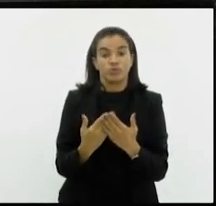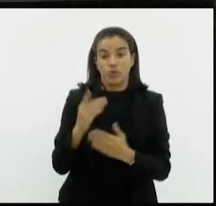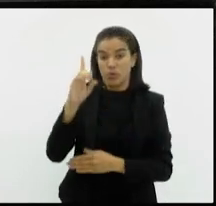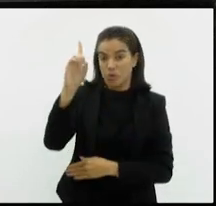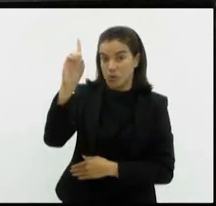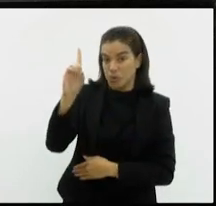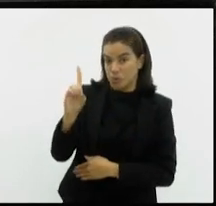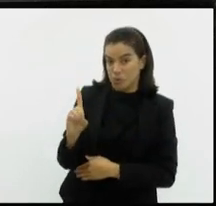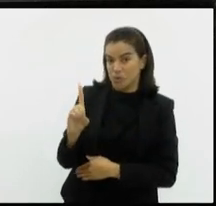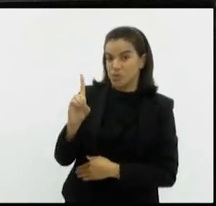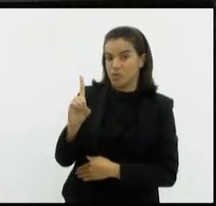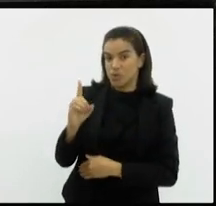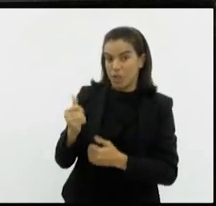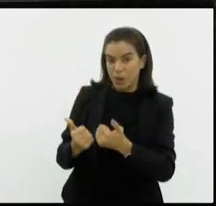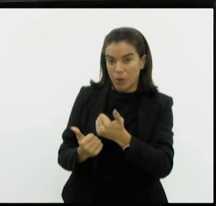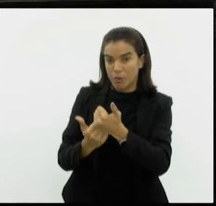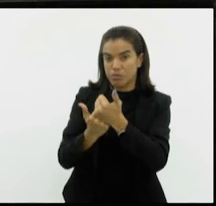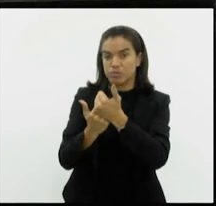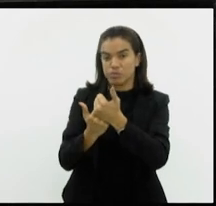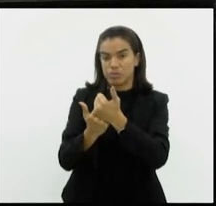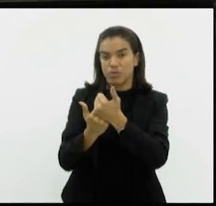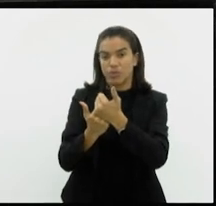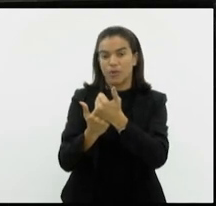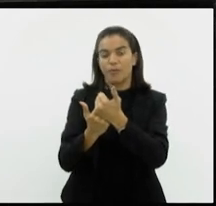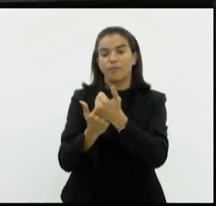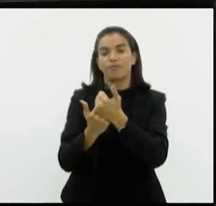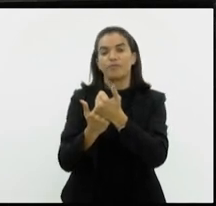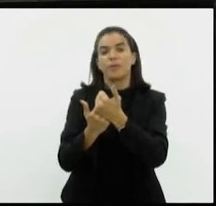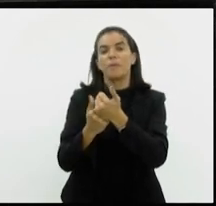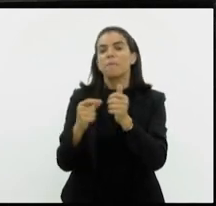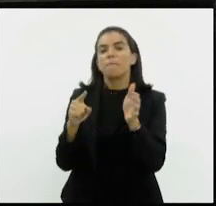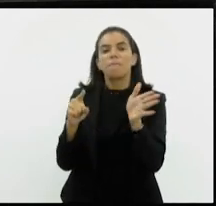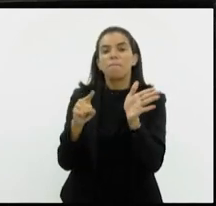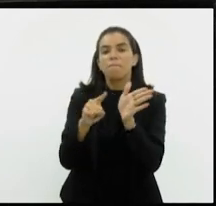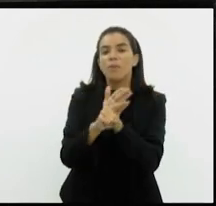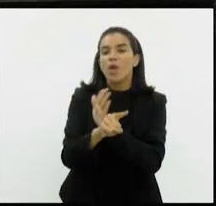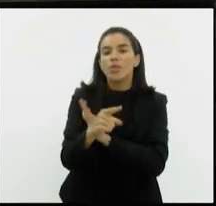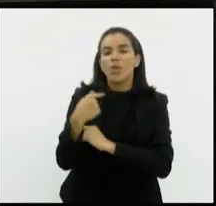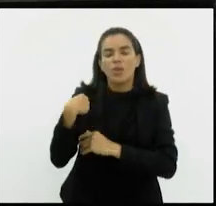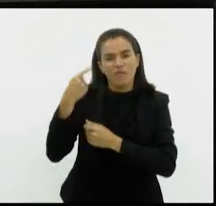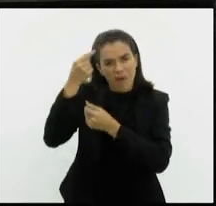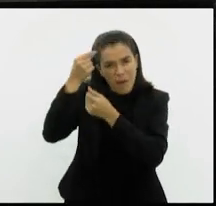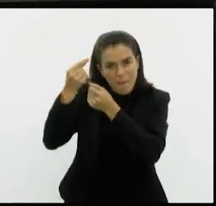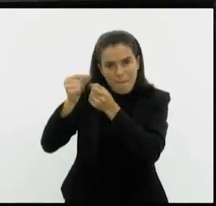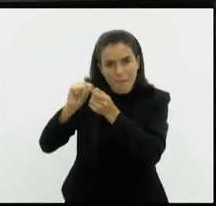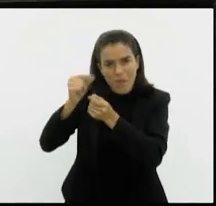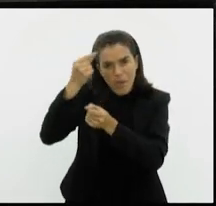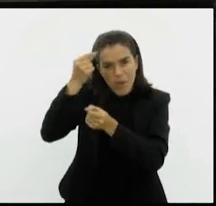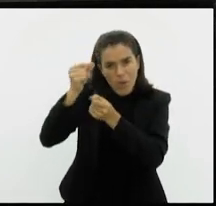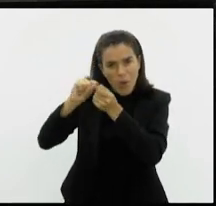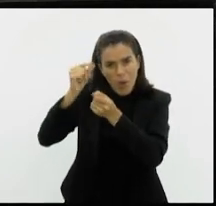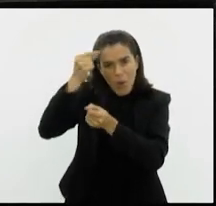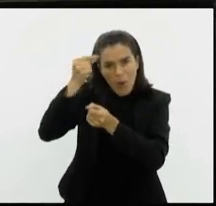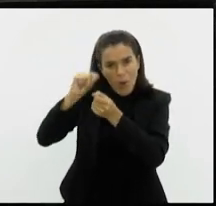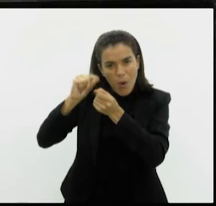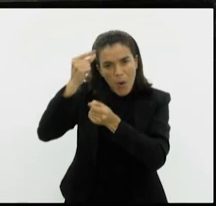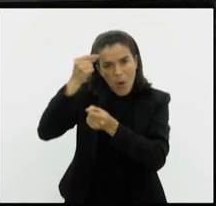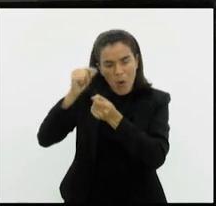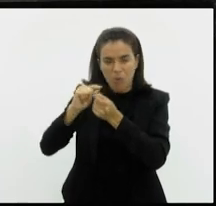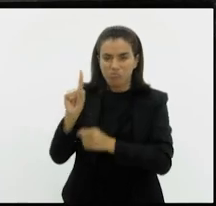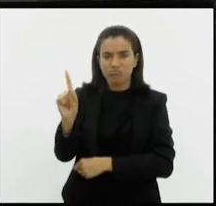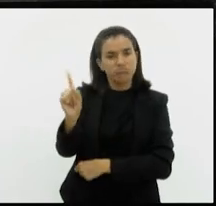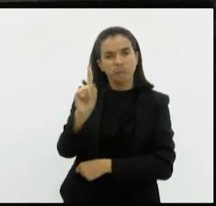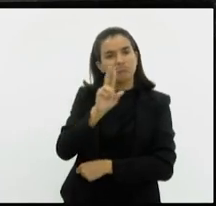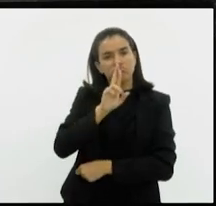adjunto Bruno Albert perguntou se a estudante estava com piolho Ela disse não não estou com